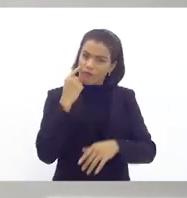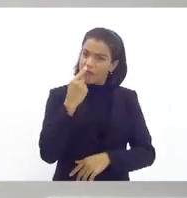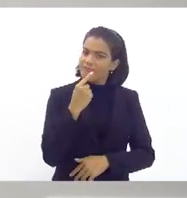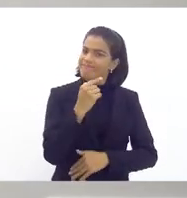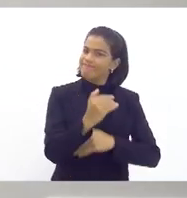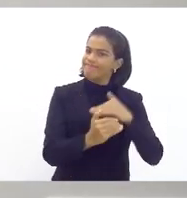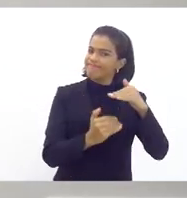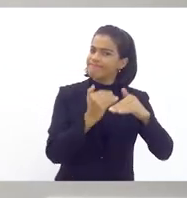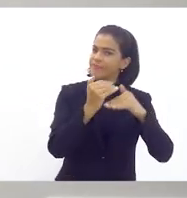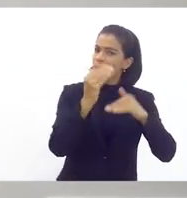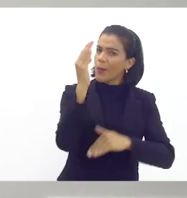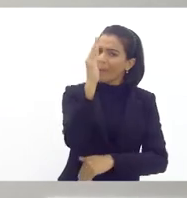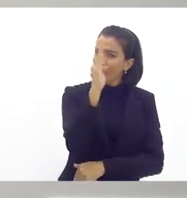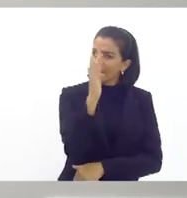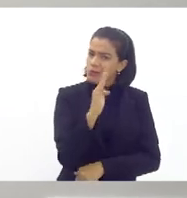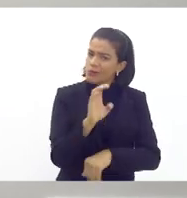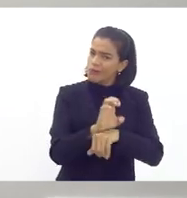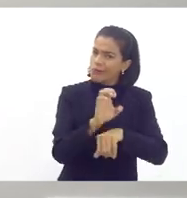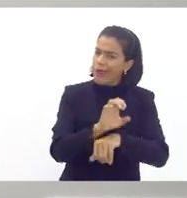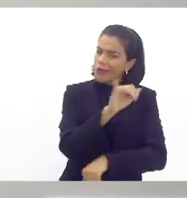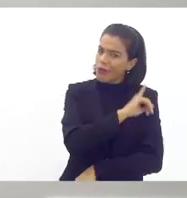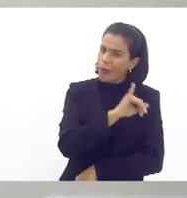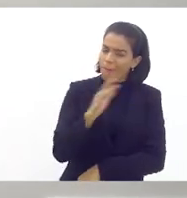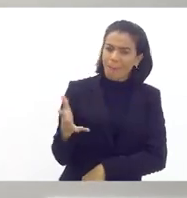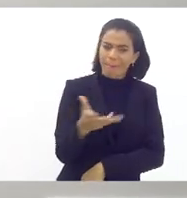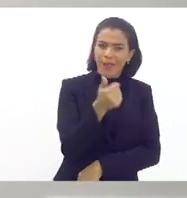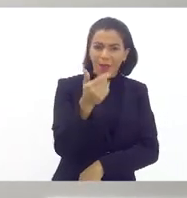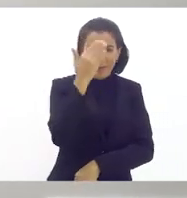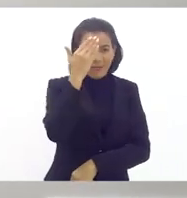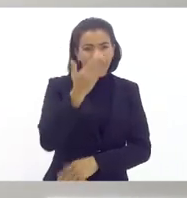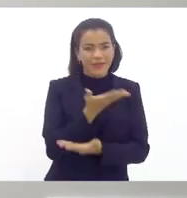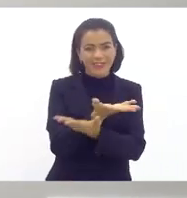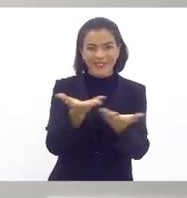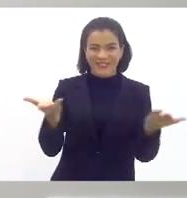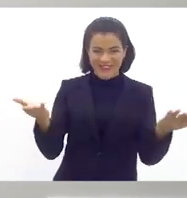um Brasil, para um estado do Rio de Janeiro melhor. Muito obrigada a todos, todos.